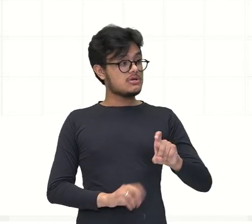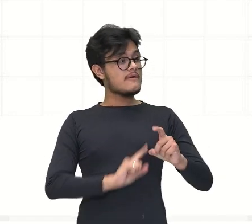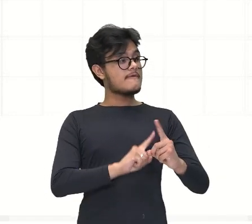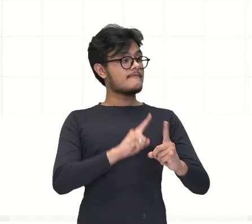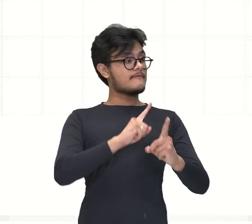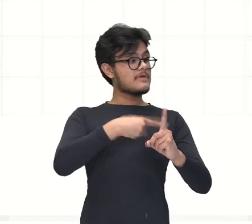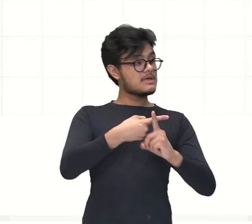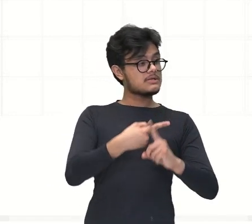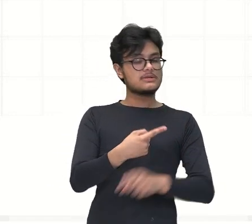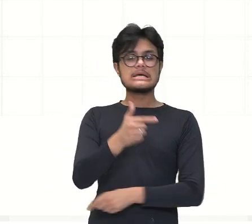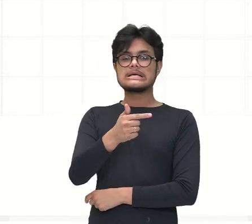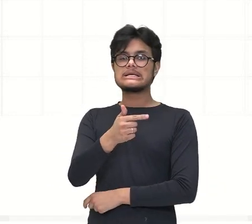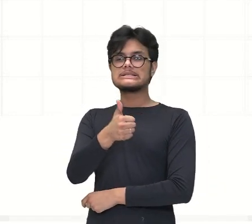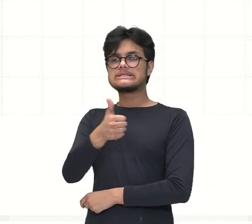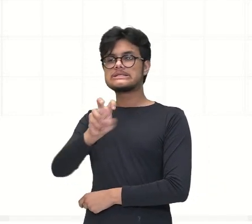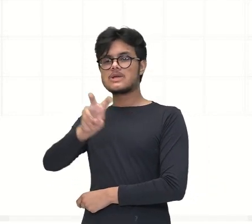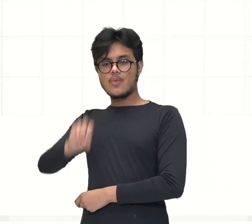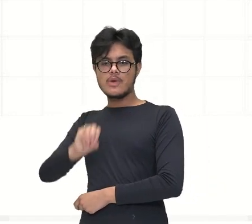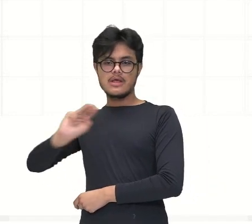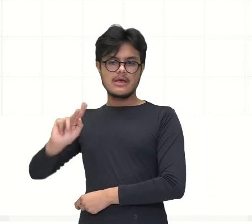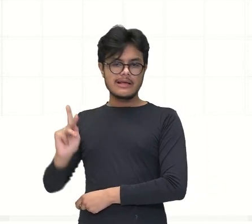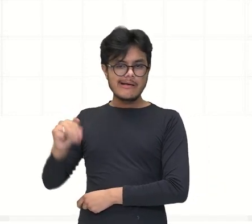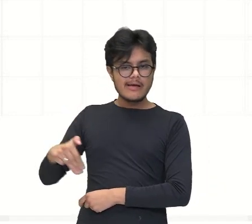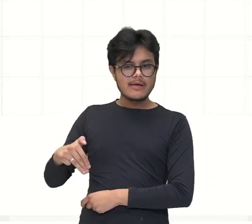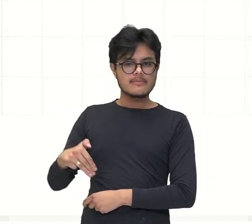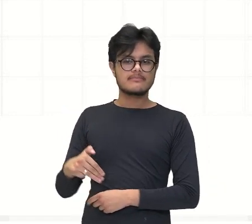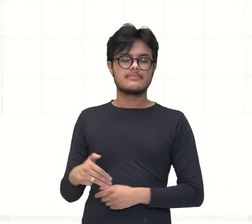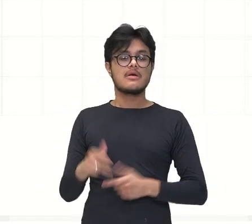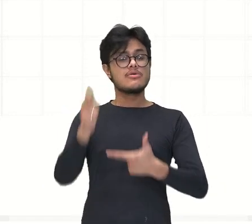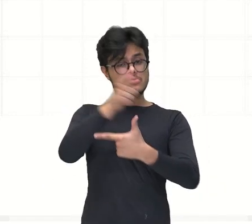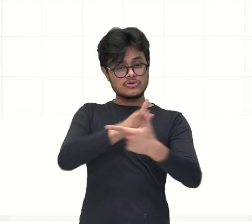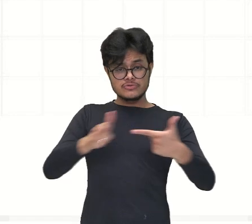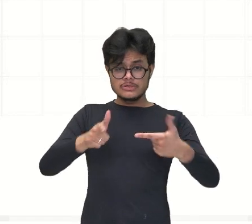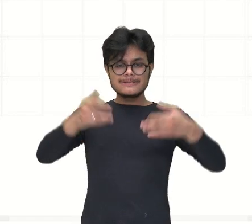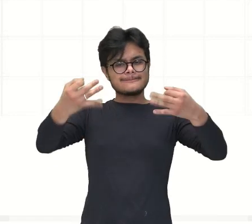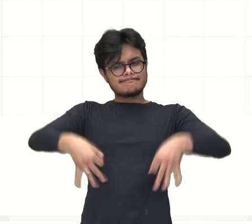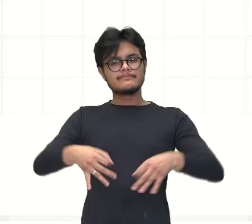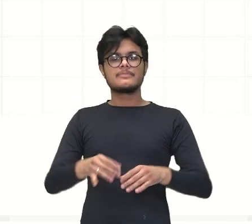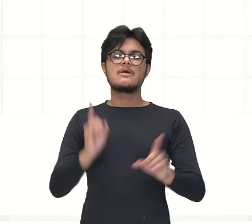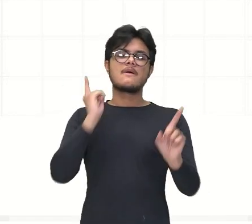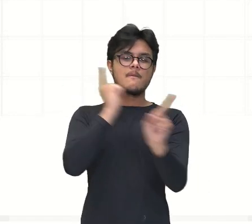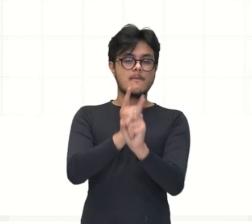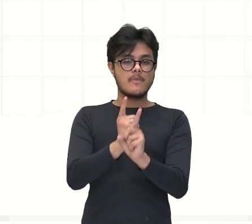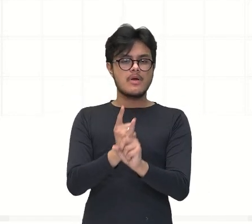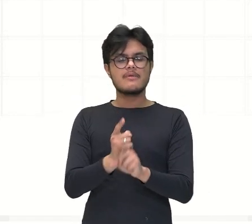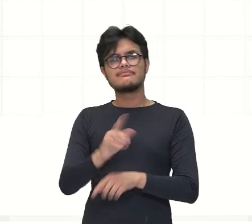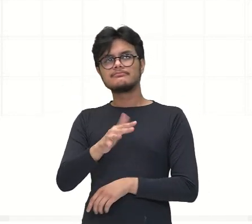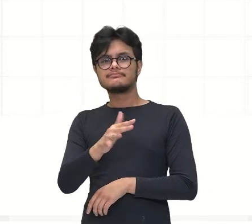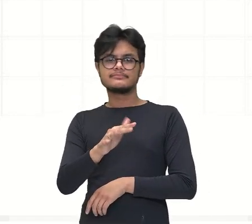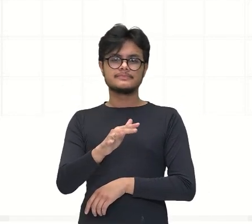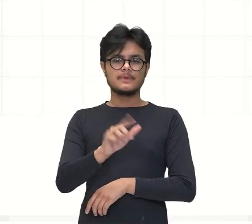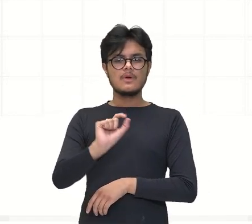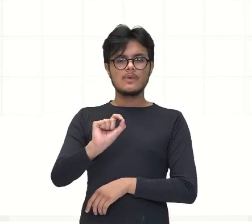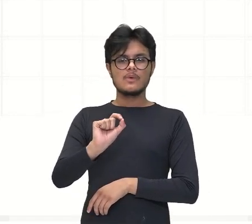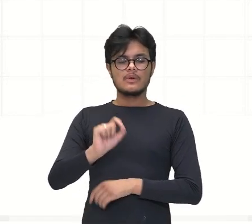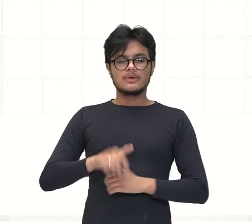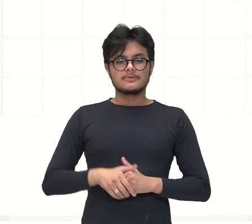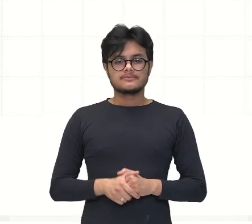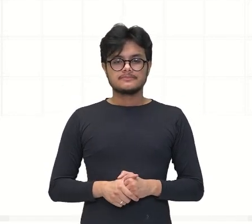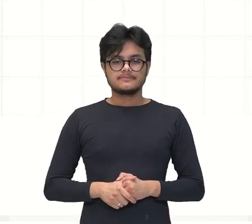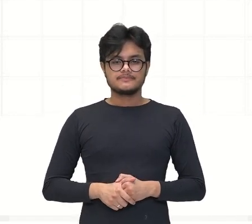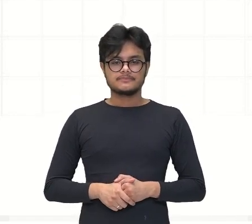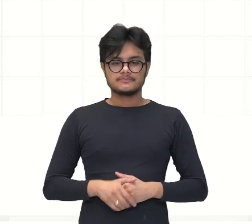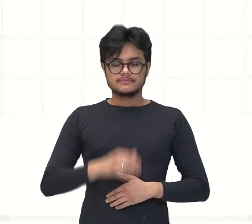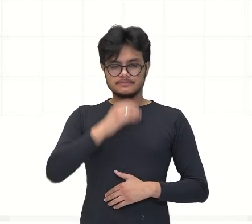vezes 150 milhões de quilômetros. E dividindo agora esse número que tem essa quantidade de zeros,